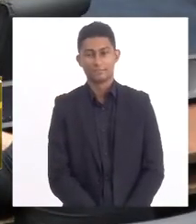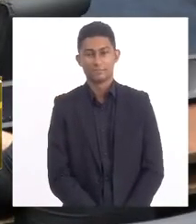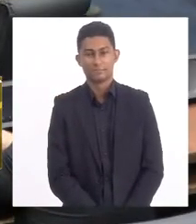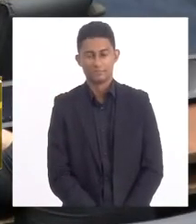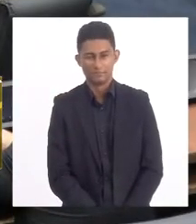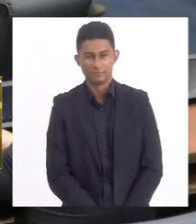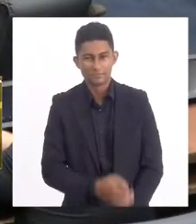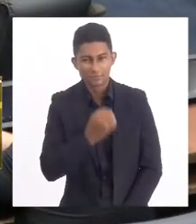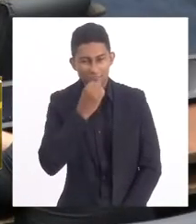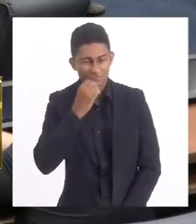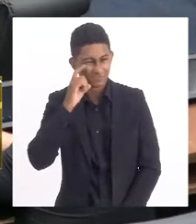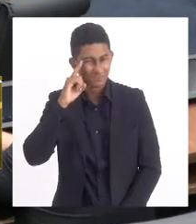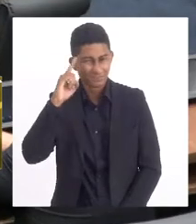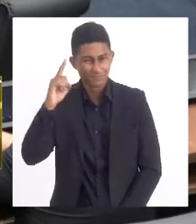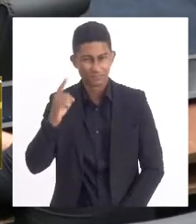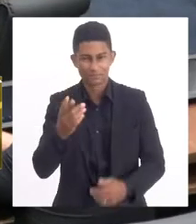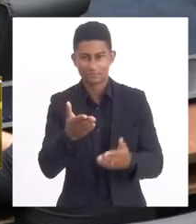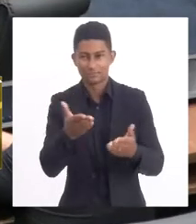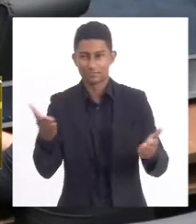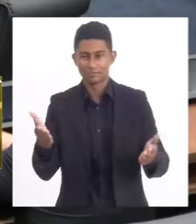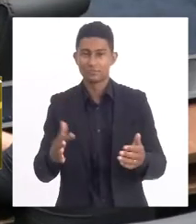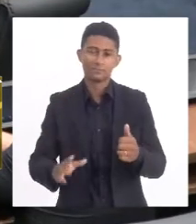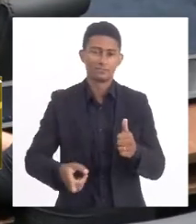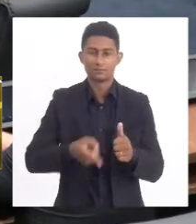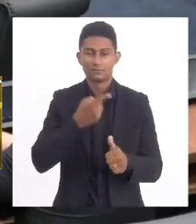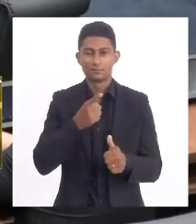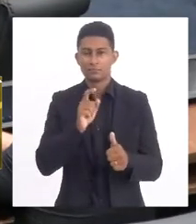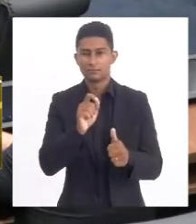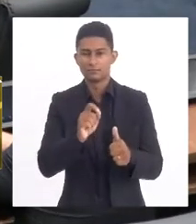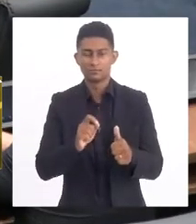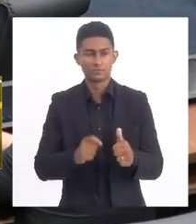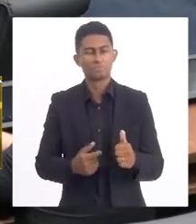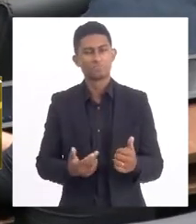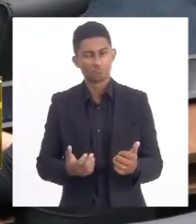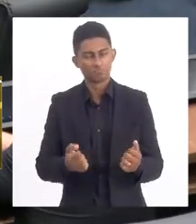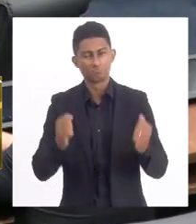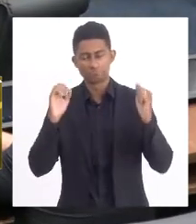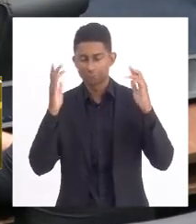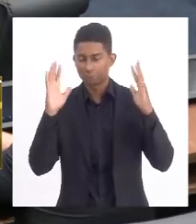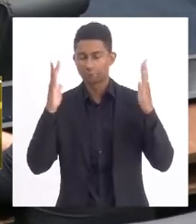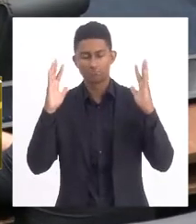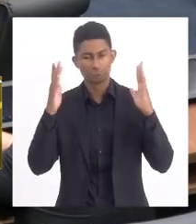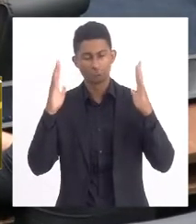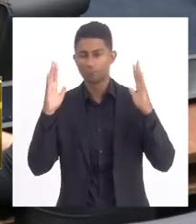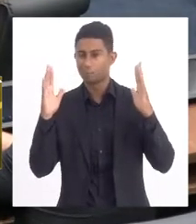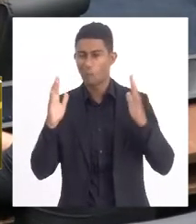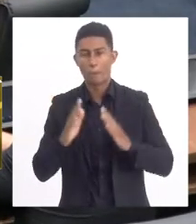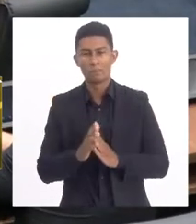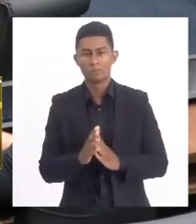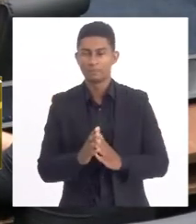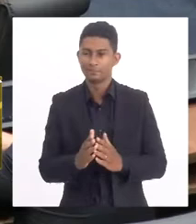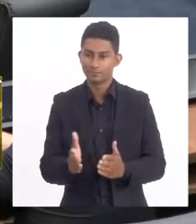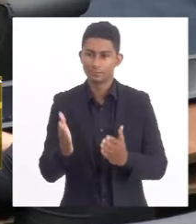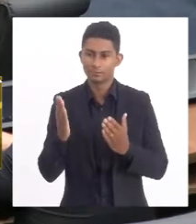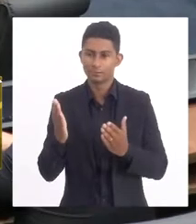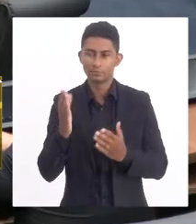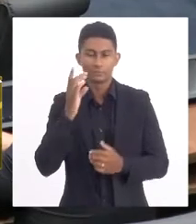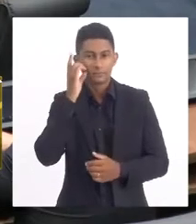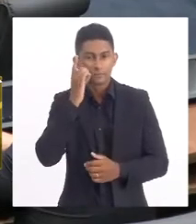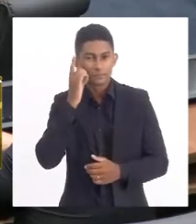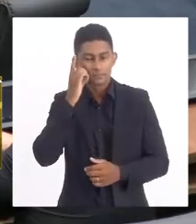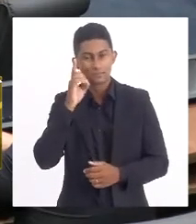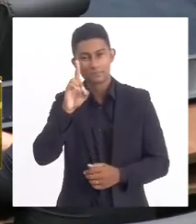Oi bom dia a todos primeiramente parabenizar aqui e a deputada